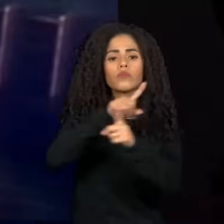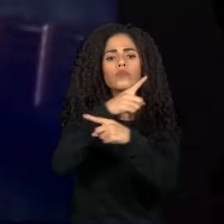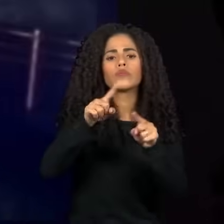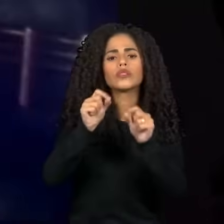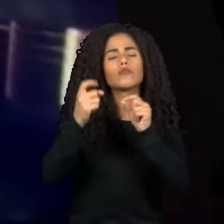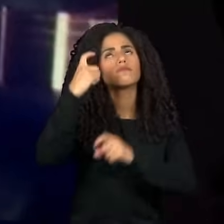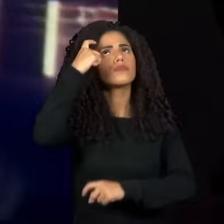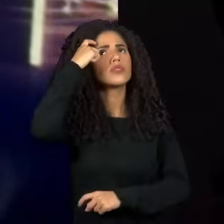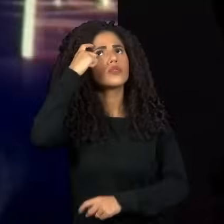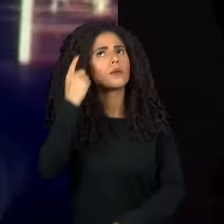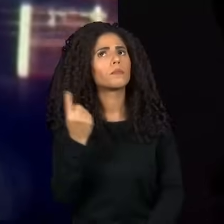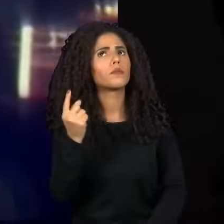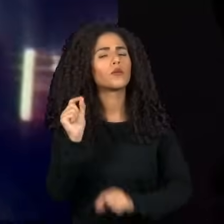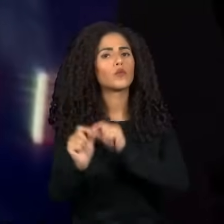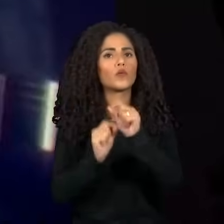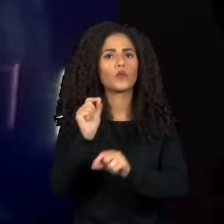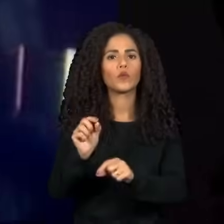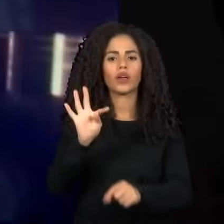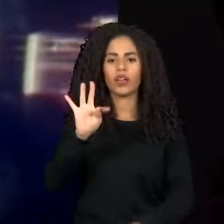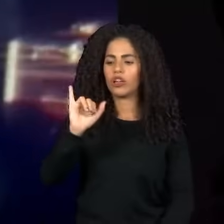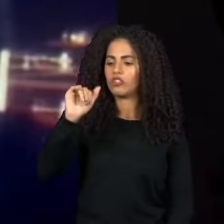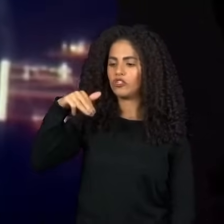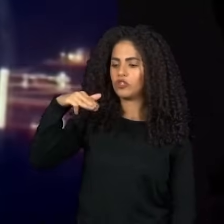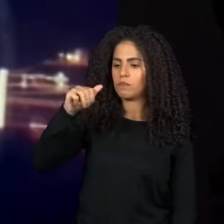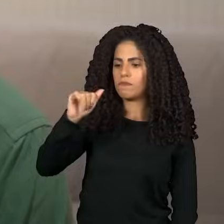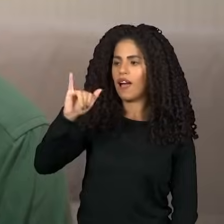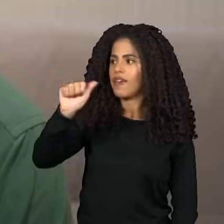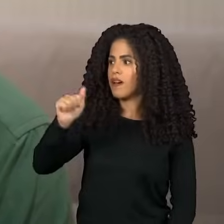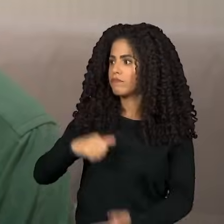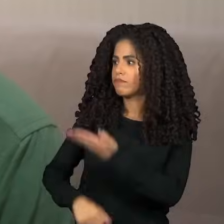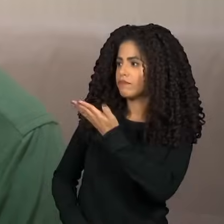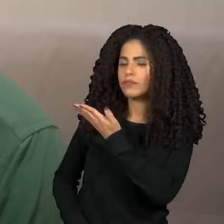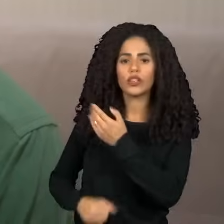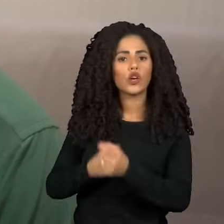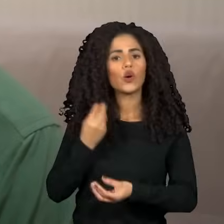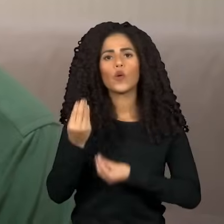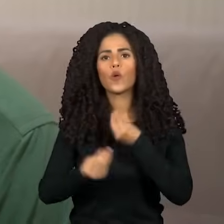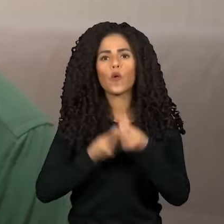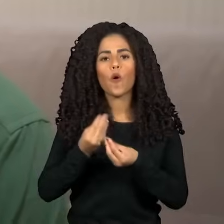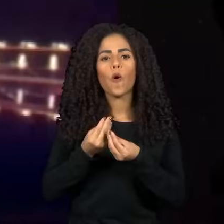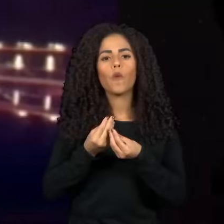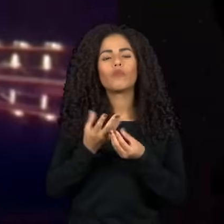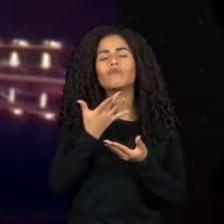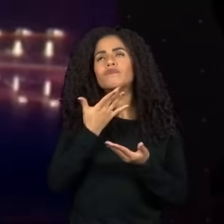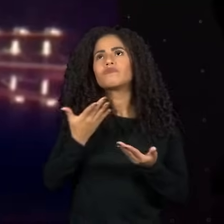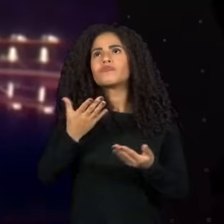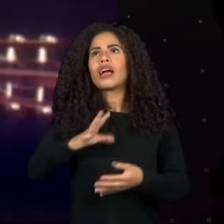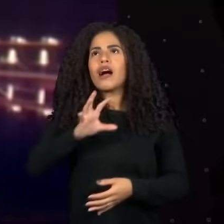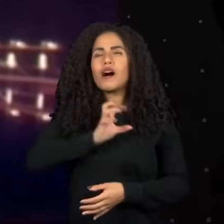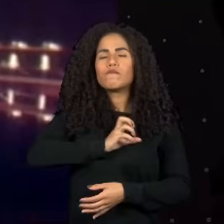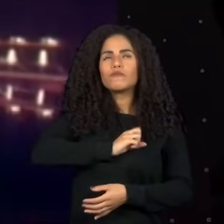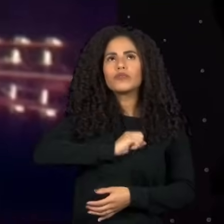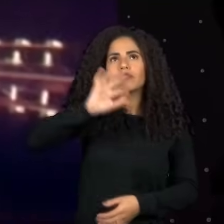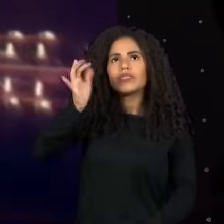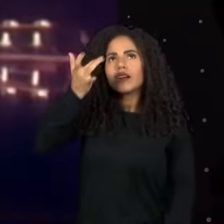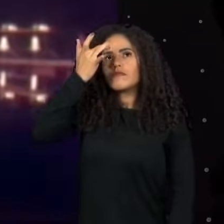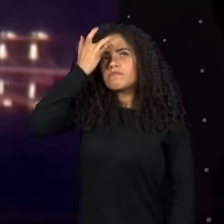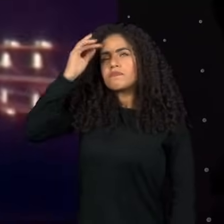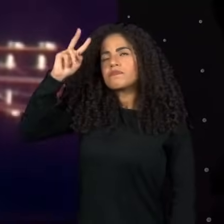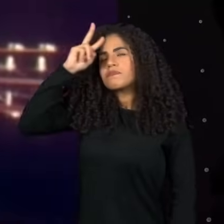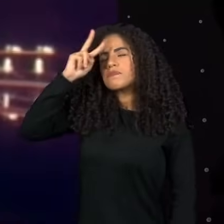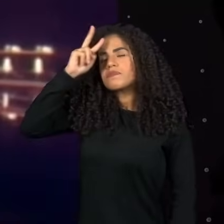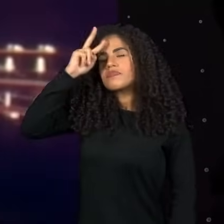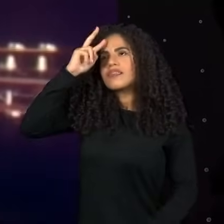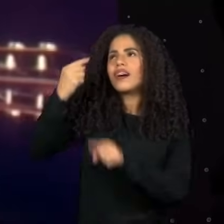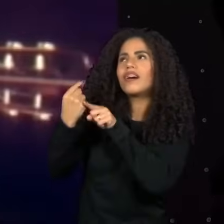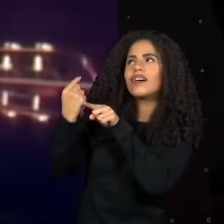que eu penso, Tim Maia cantando Azul da Cor do Mar. É o tipo de música que tem cheiro, é o tipo de música que tem sabor, é o tipo de música que tem memórias, que transporta a gente diretamente